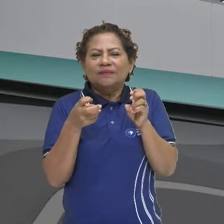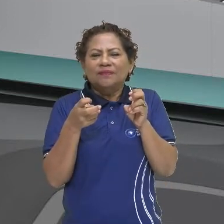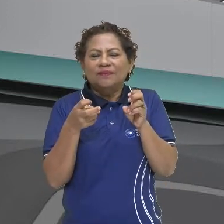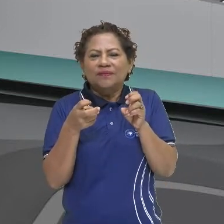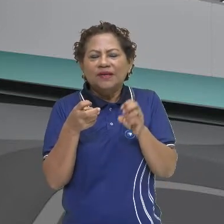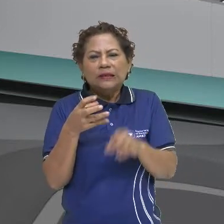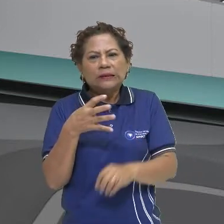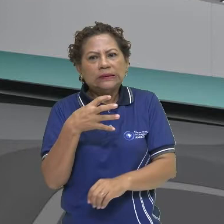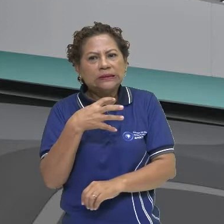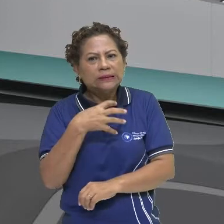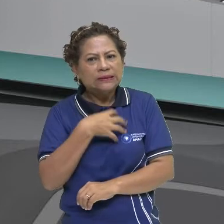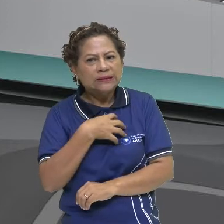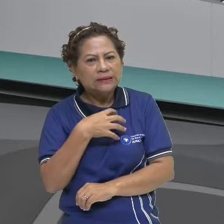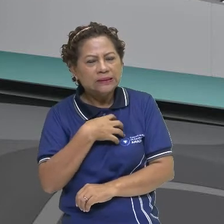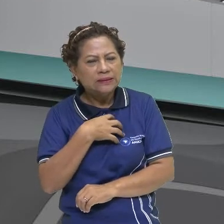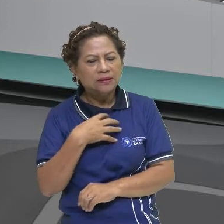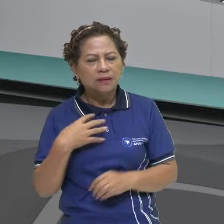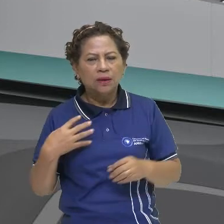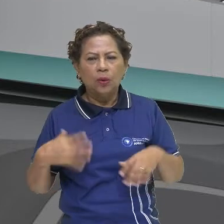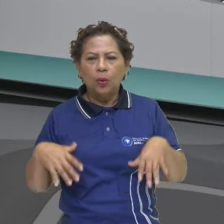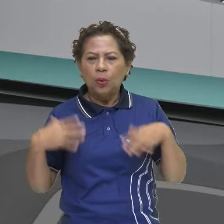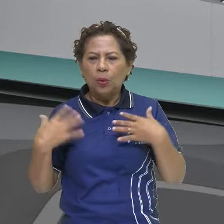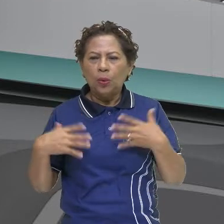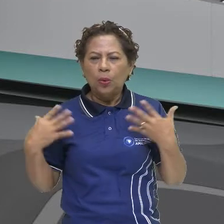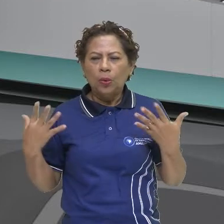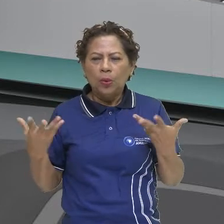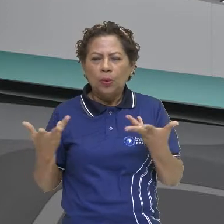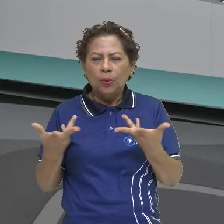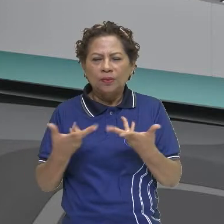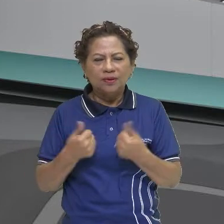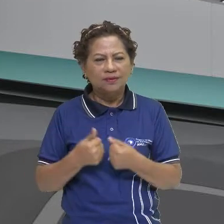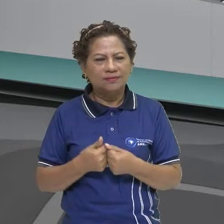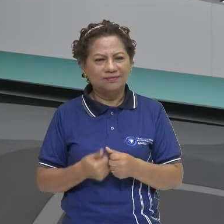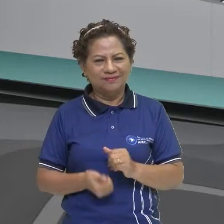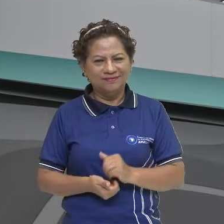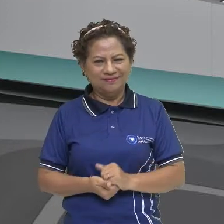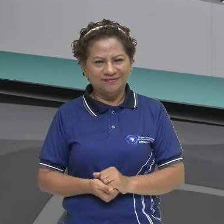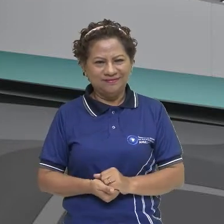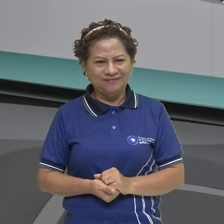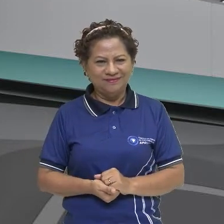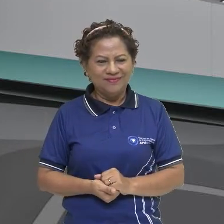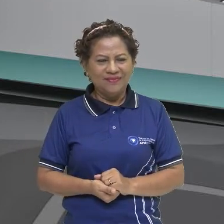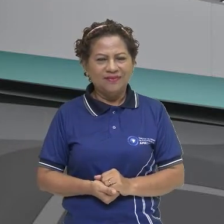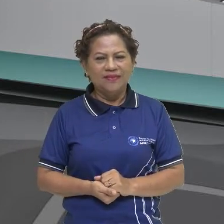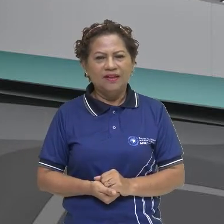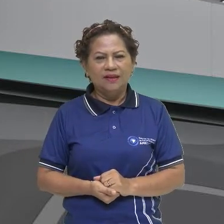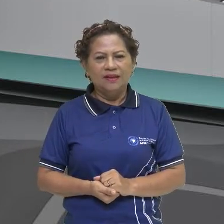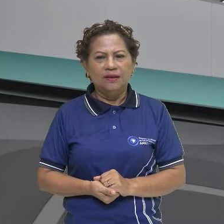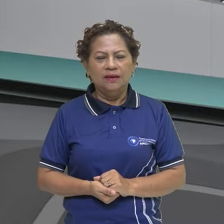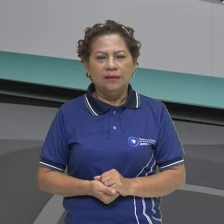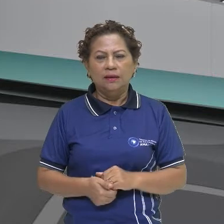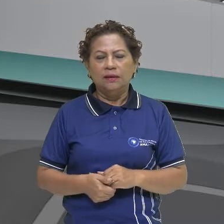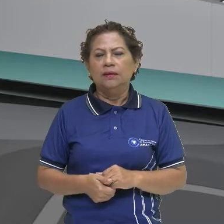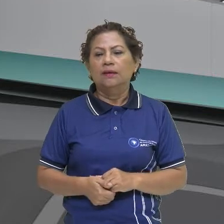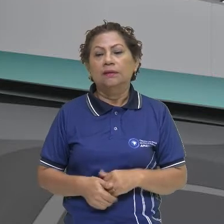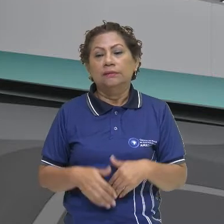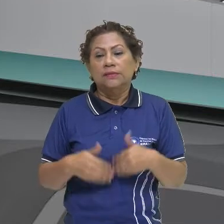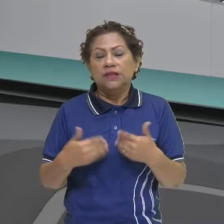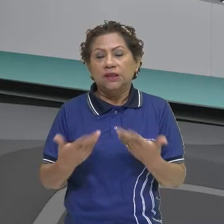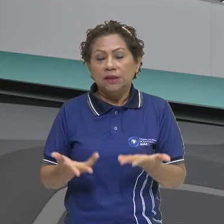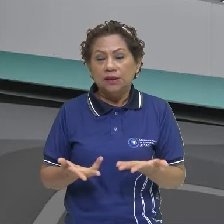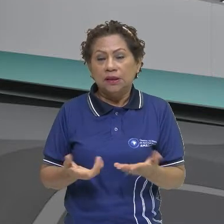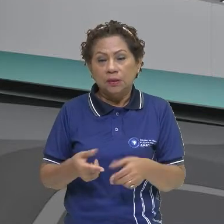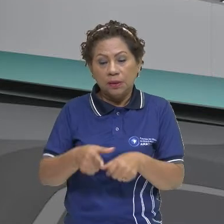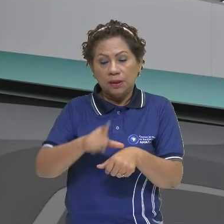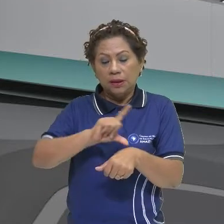vê quase um retrato que foi como se tivesse sido estampado nesse muro. Então, é uma obra que foi